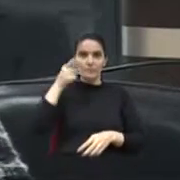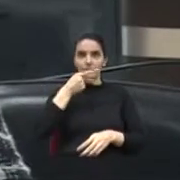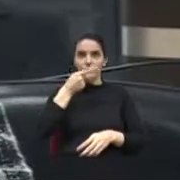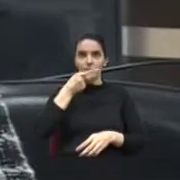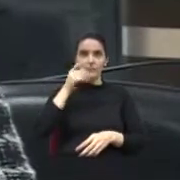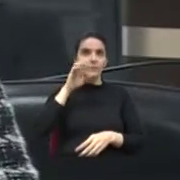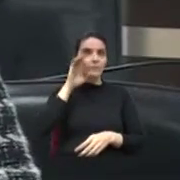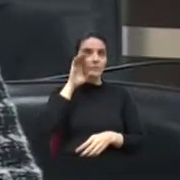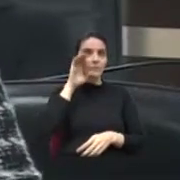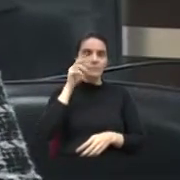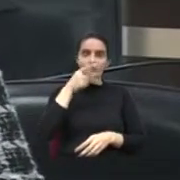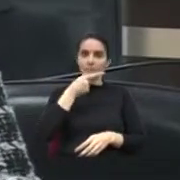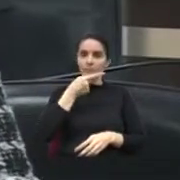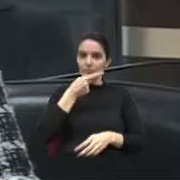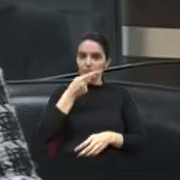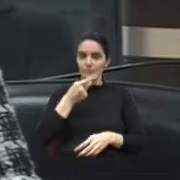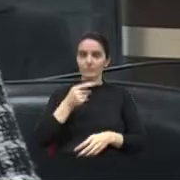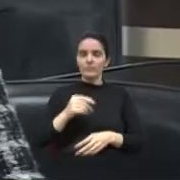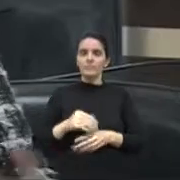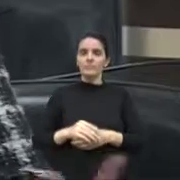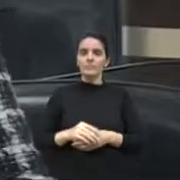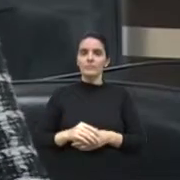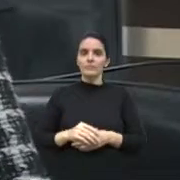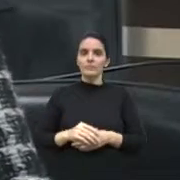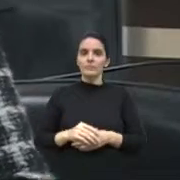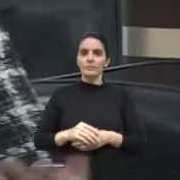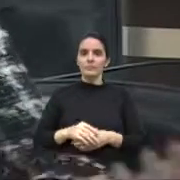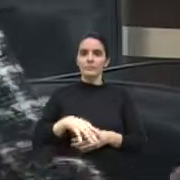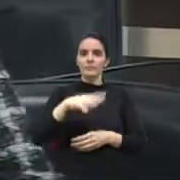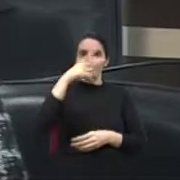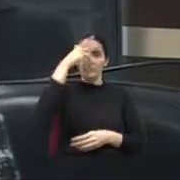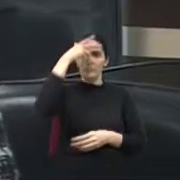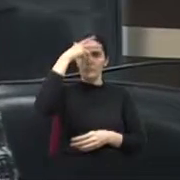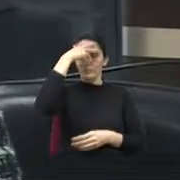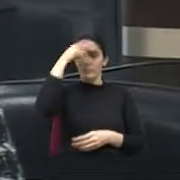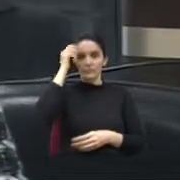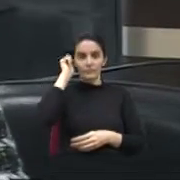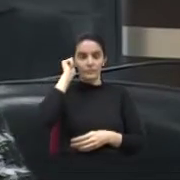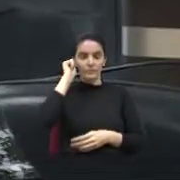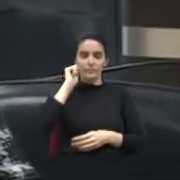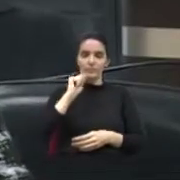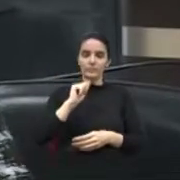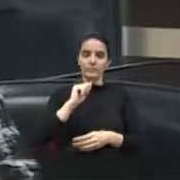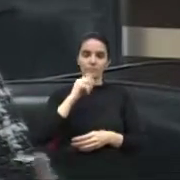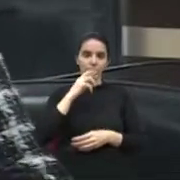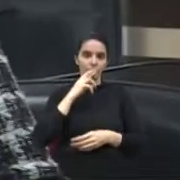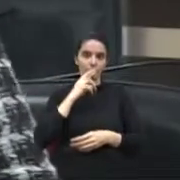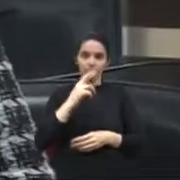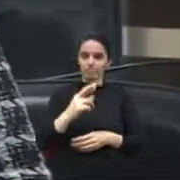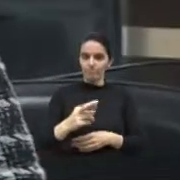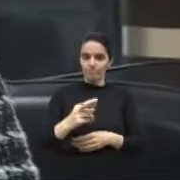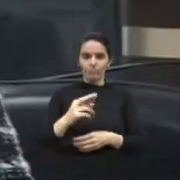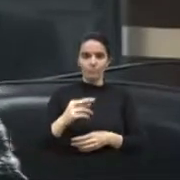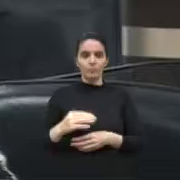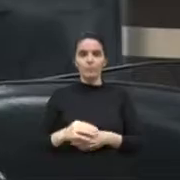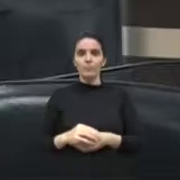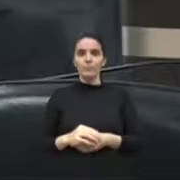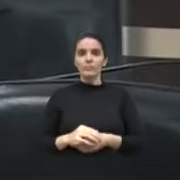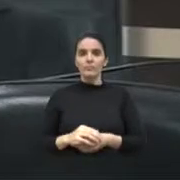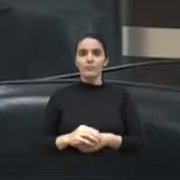vereadora Constância comentou que ela não é atendida, muitas vezes em suas proposituras, indicações,